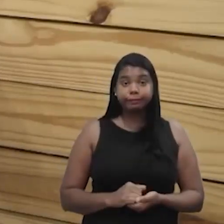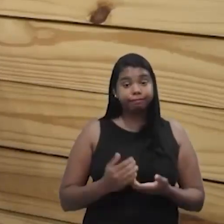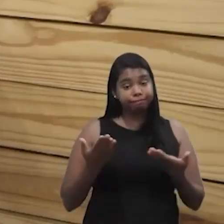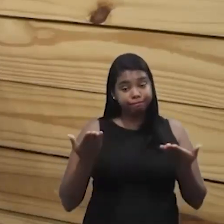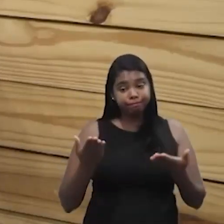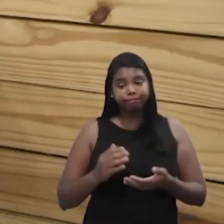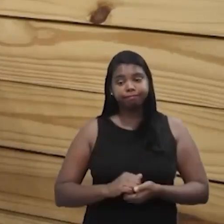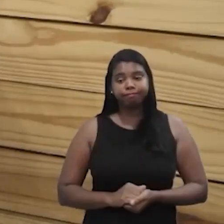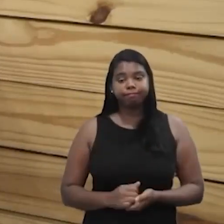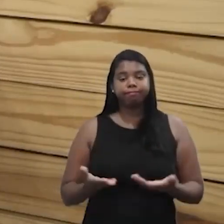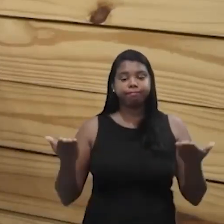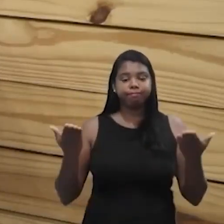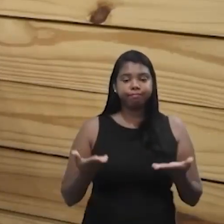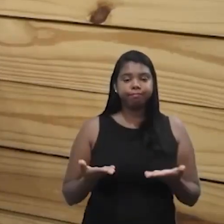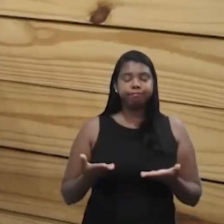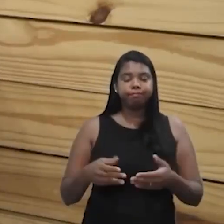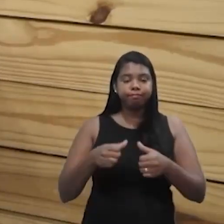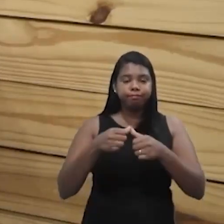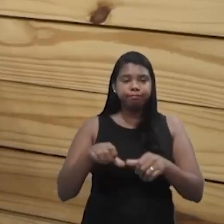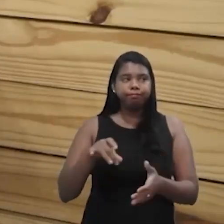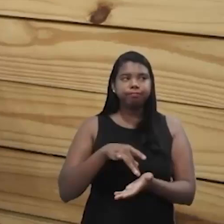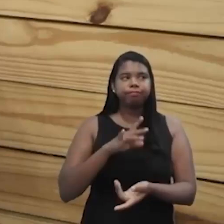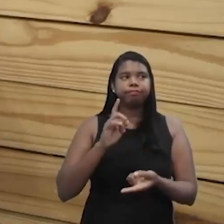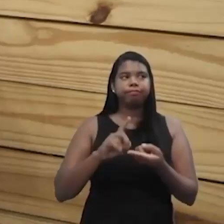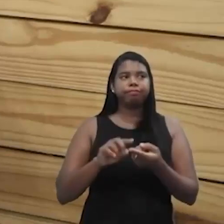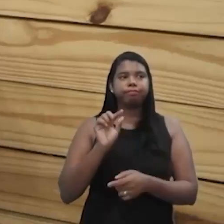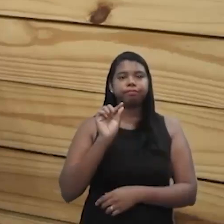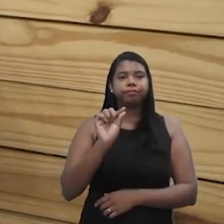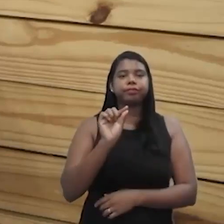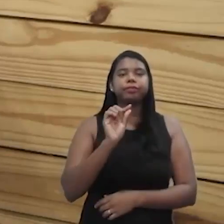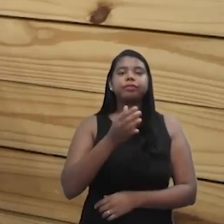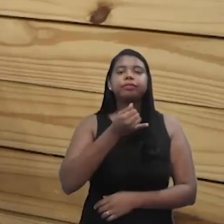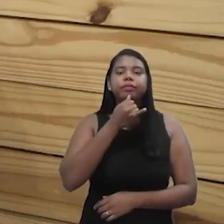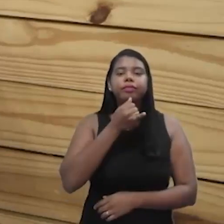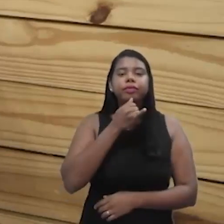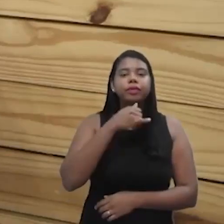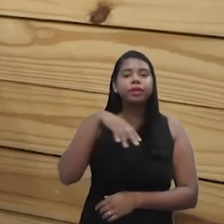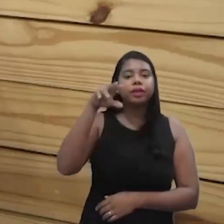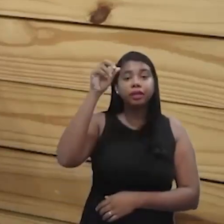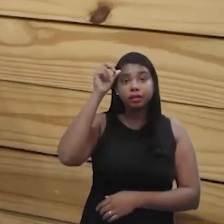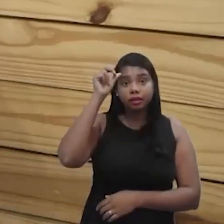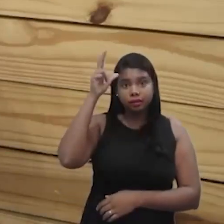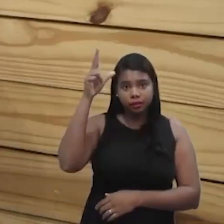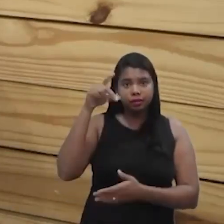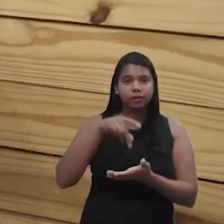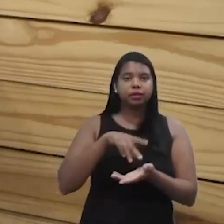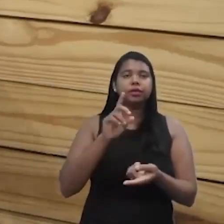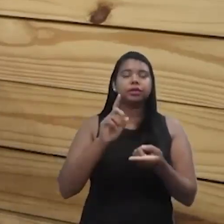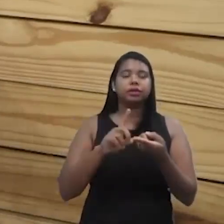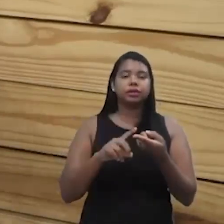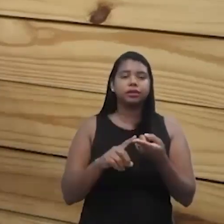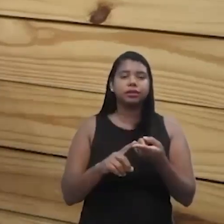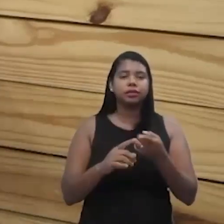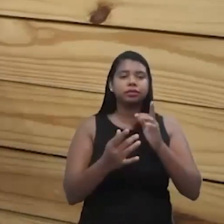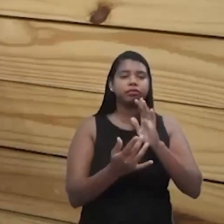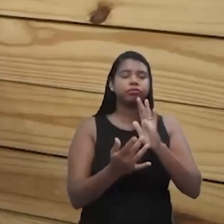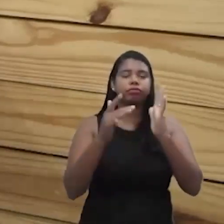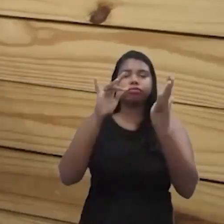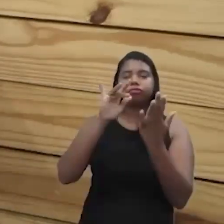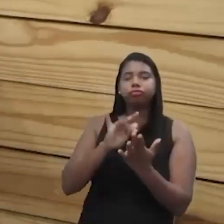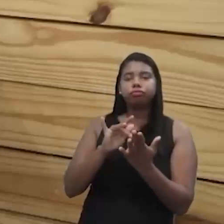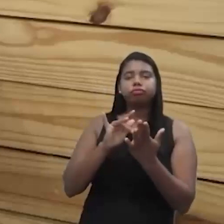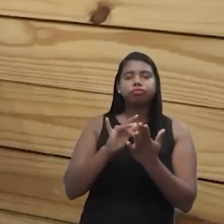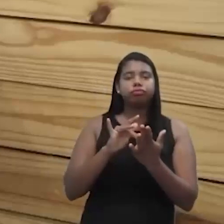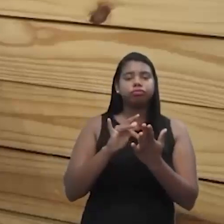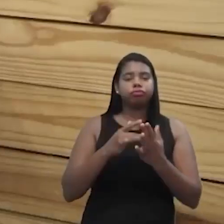está dentro de um ambiente em que a inteligência artificial vem tomando conta cada